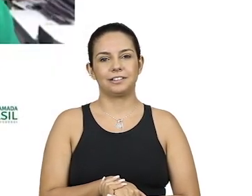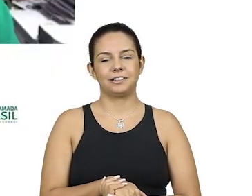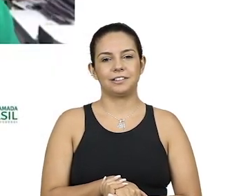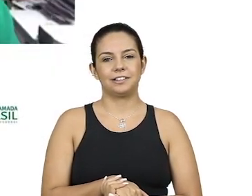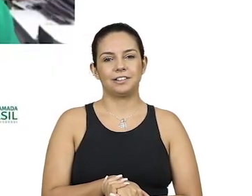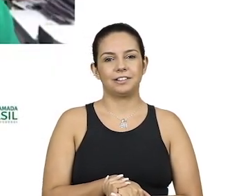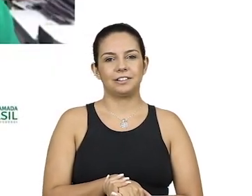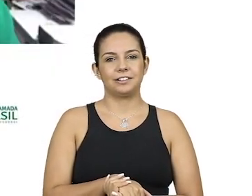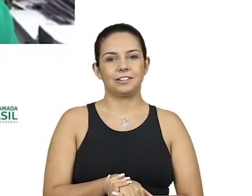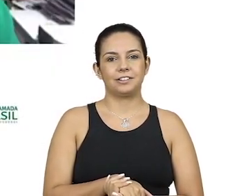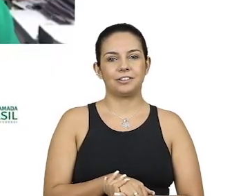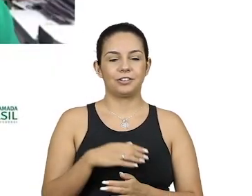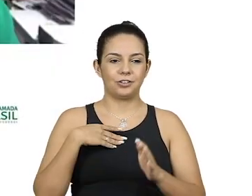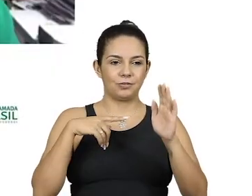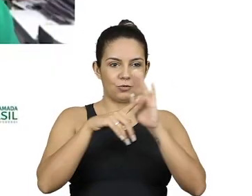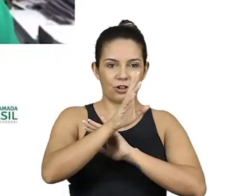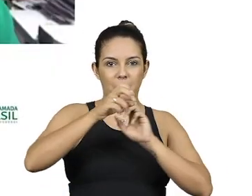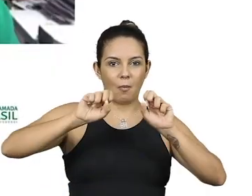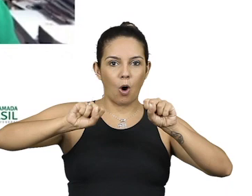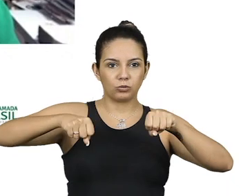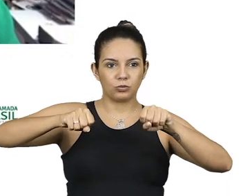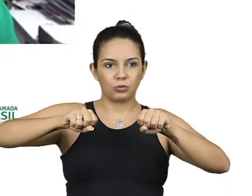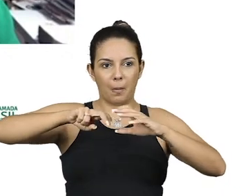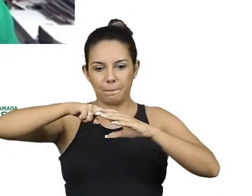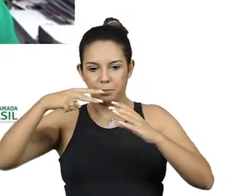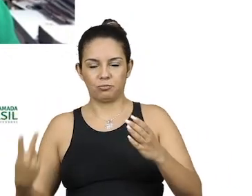Marina, você já tomou tombo de moto?